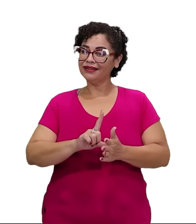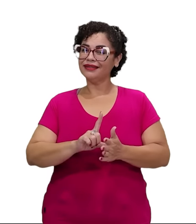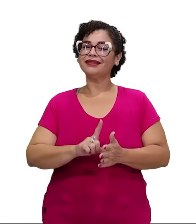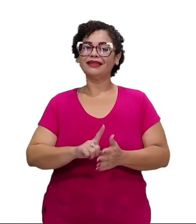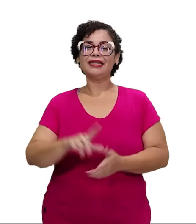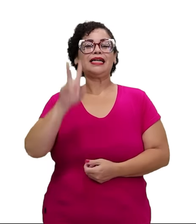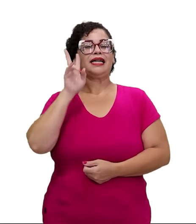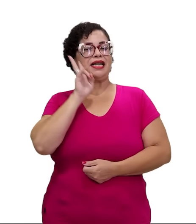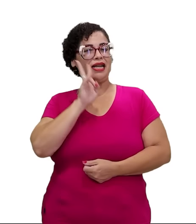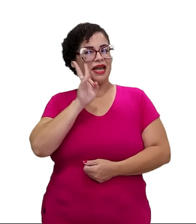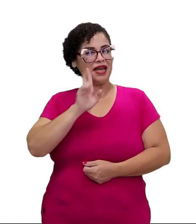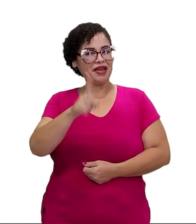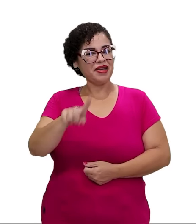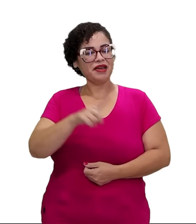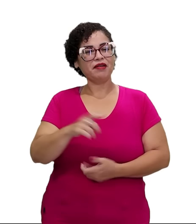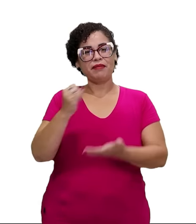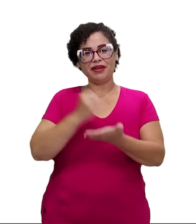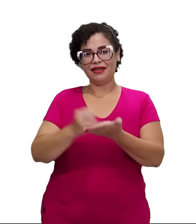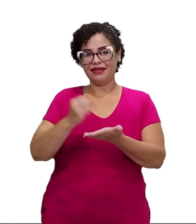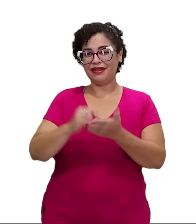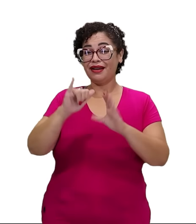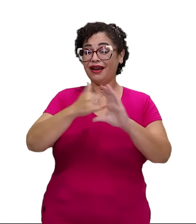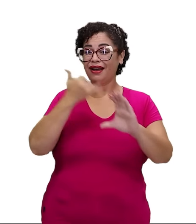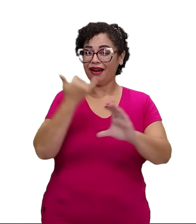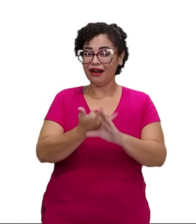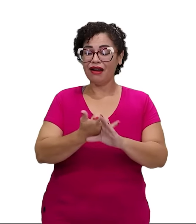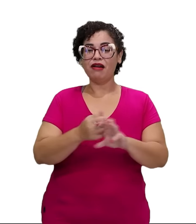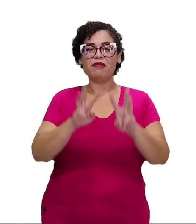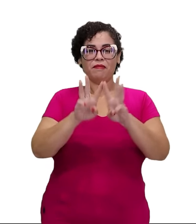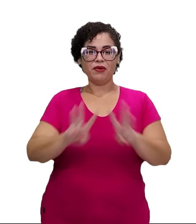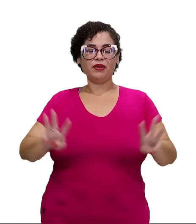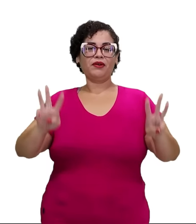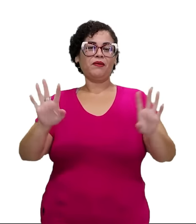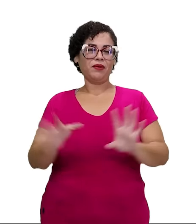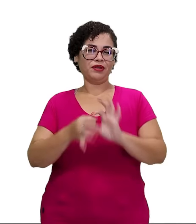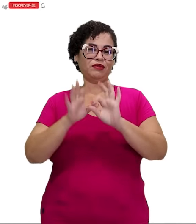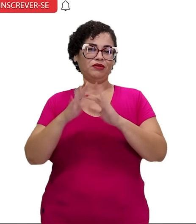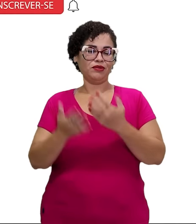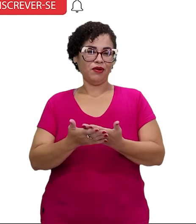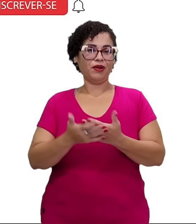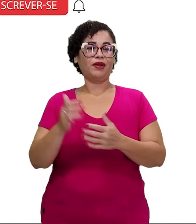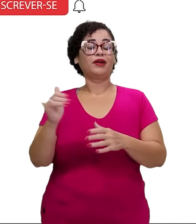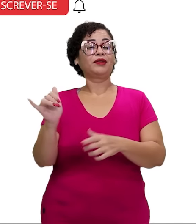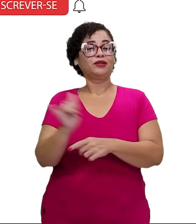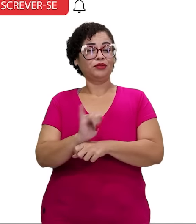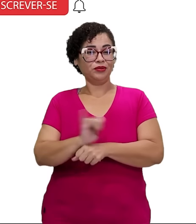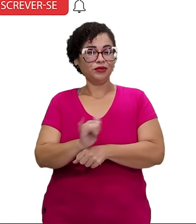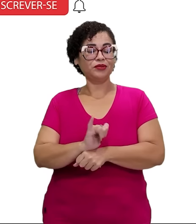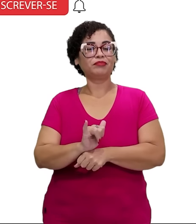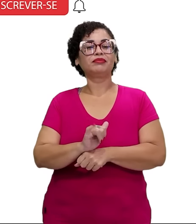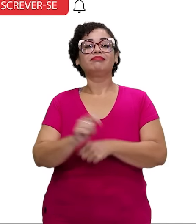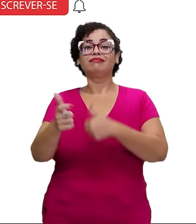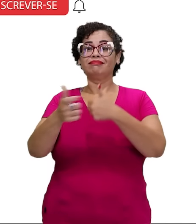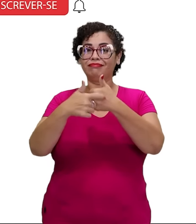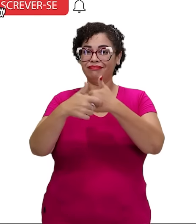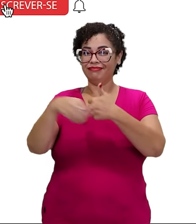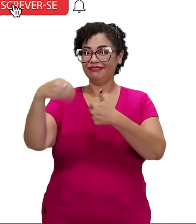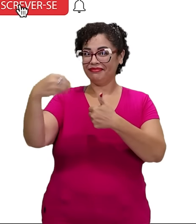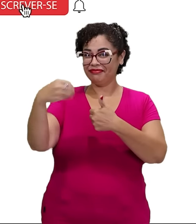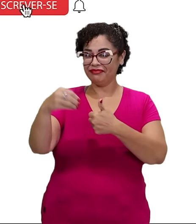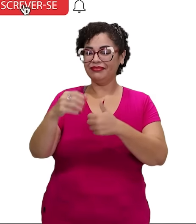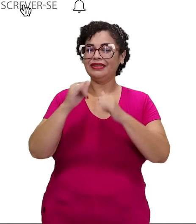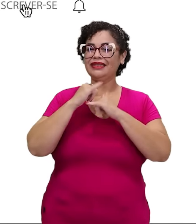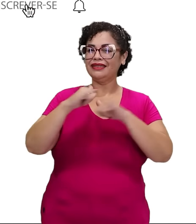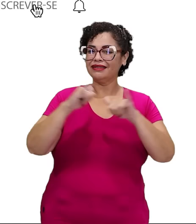lembre-se de se inscrever no canal Portal conexão escola no YouTube e ativar o Sininho para receber